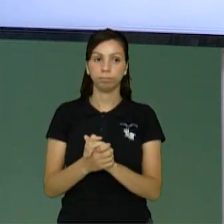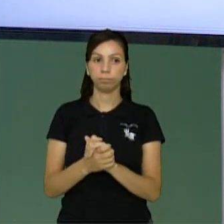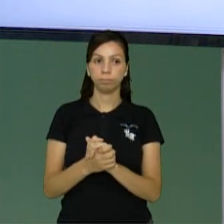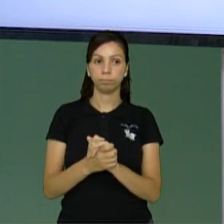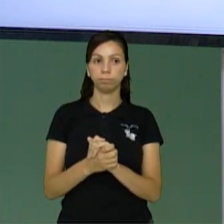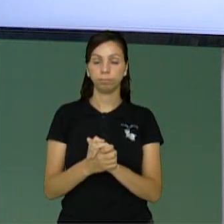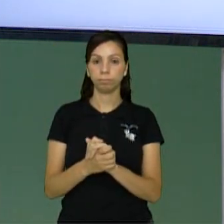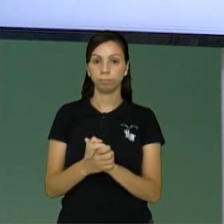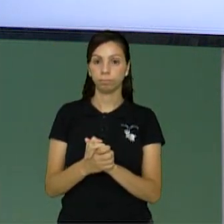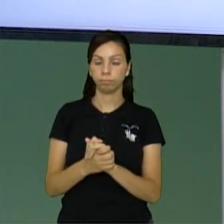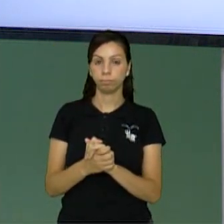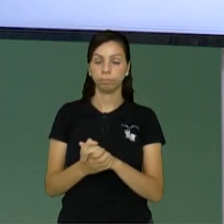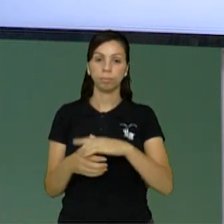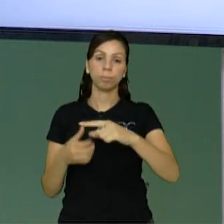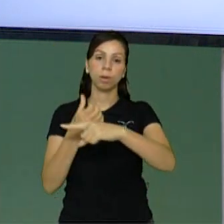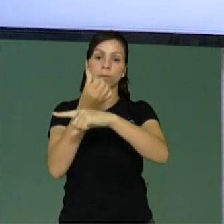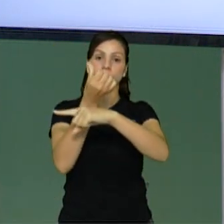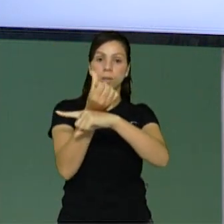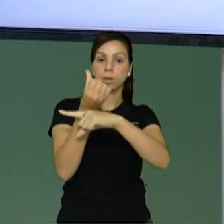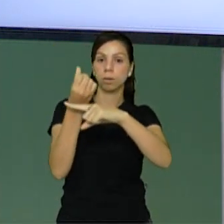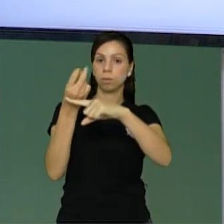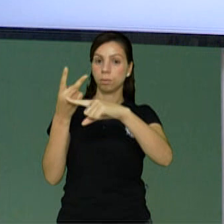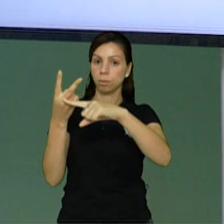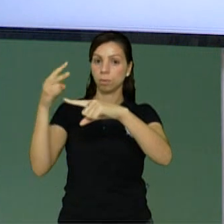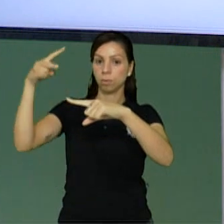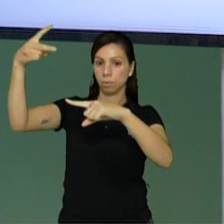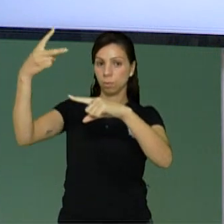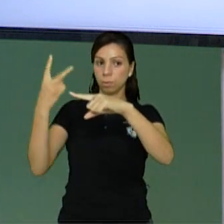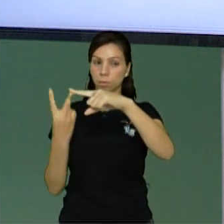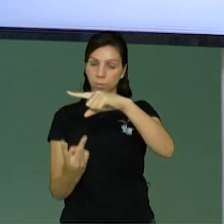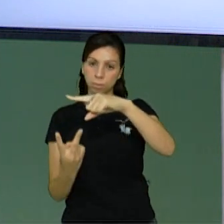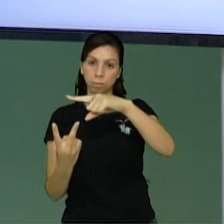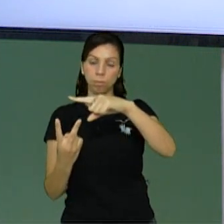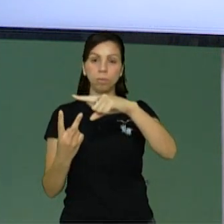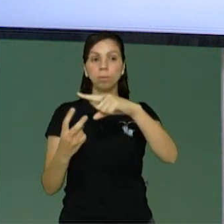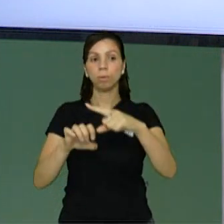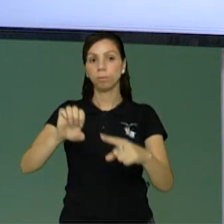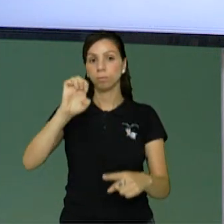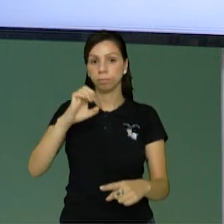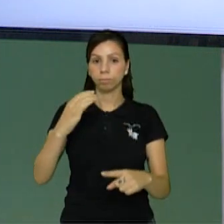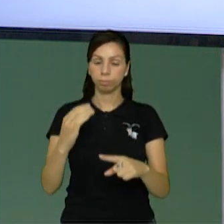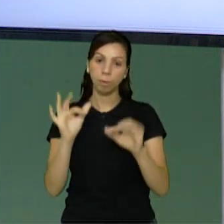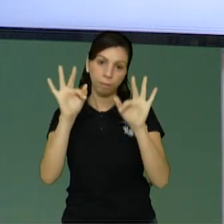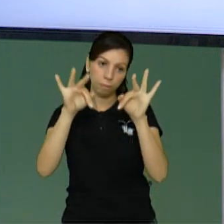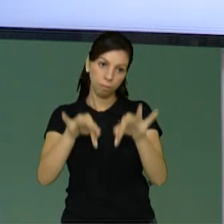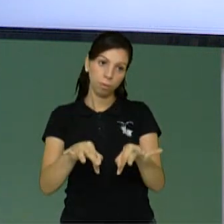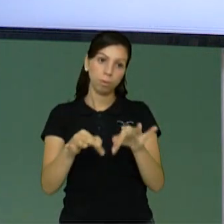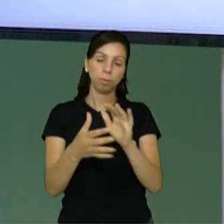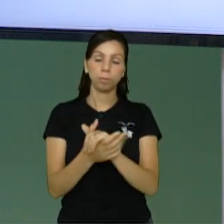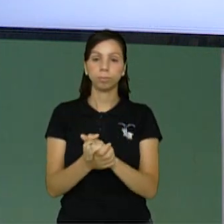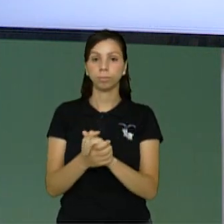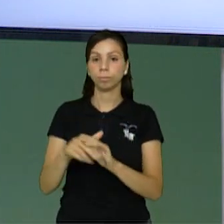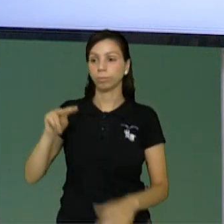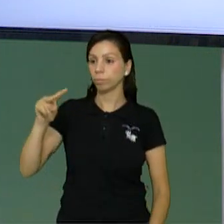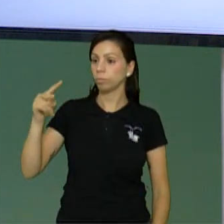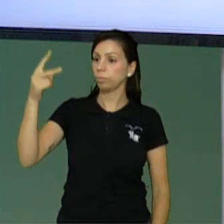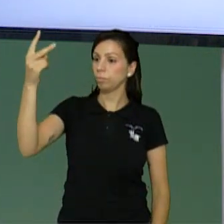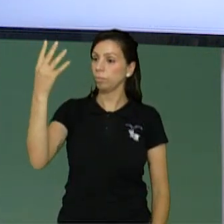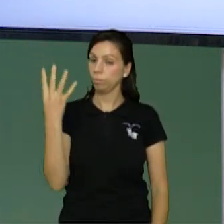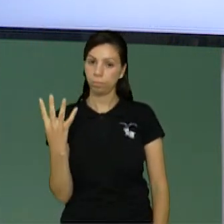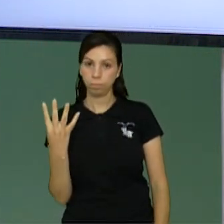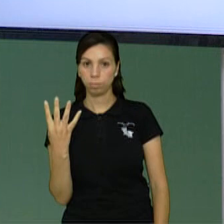ao quadrado, tudo isso sobre 2. Pessoal, a energia cinética final vai ser 2 ao quadrado,